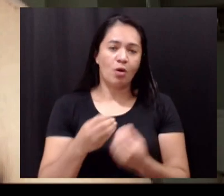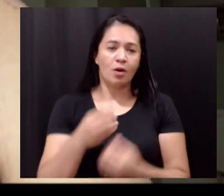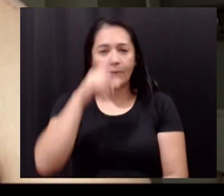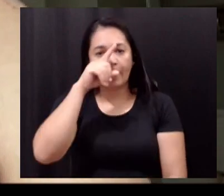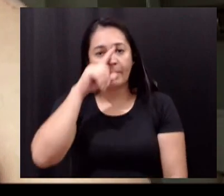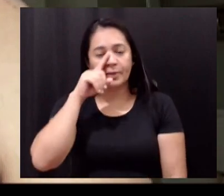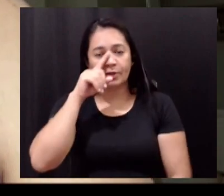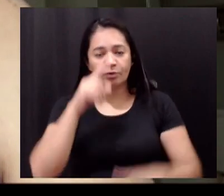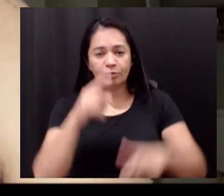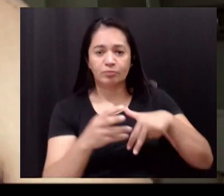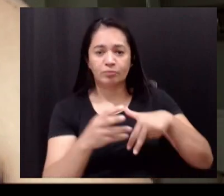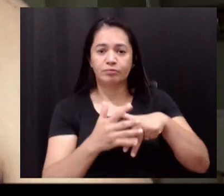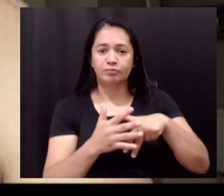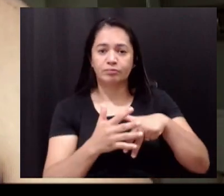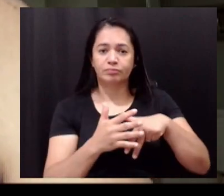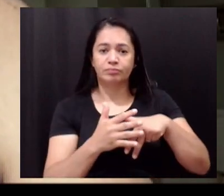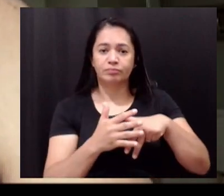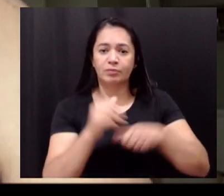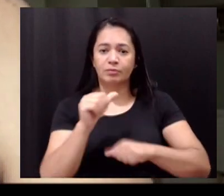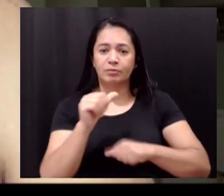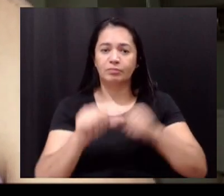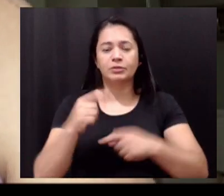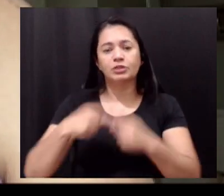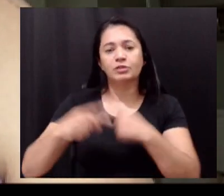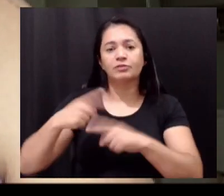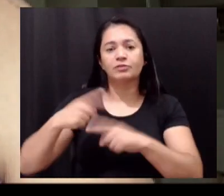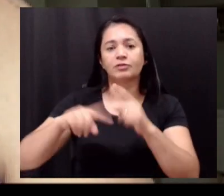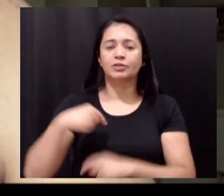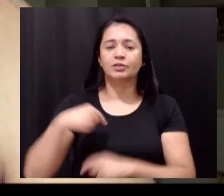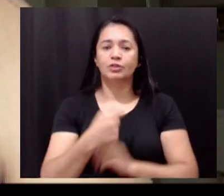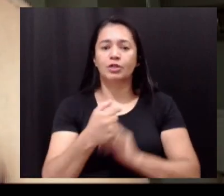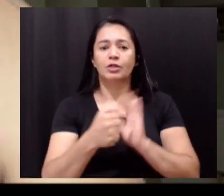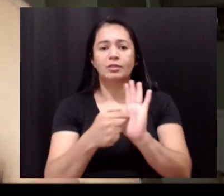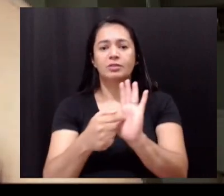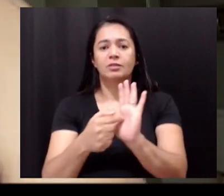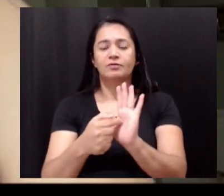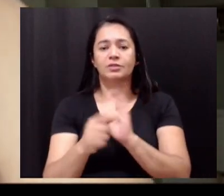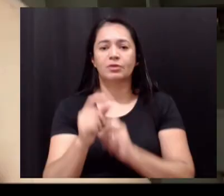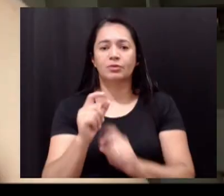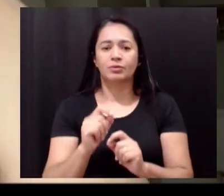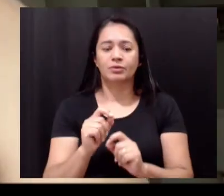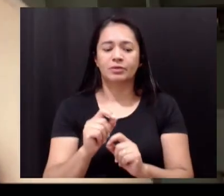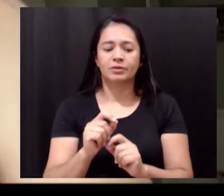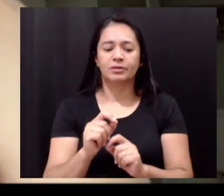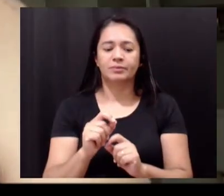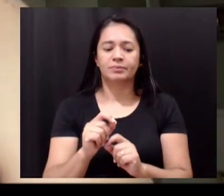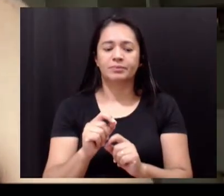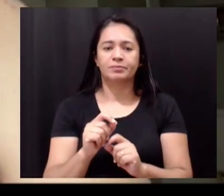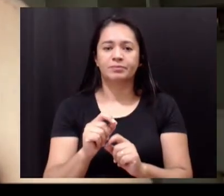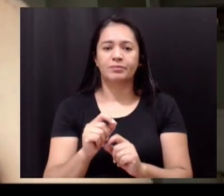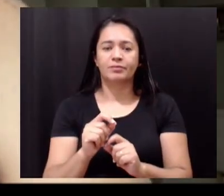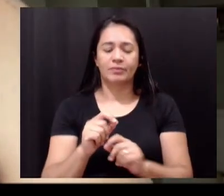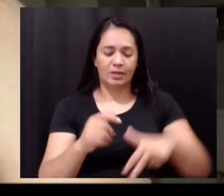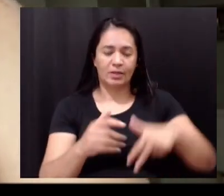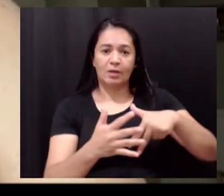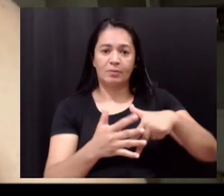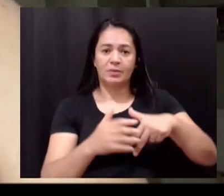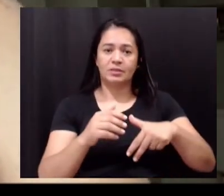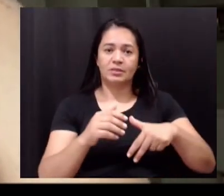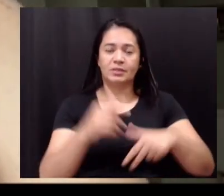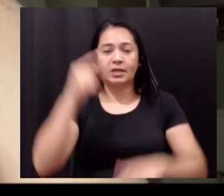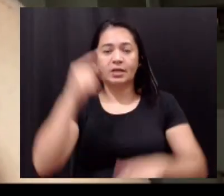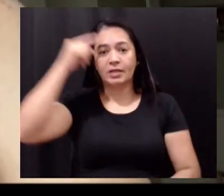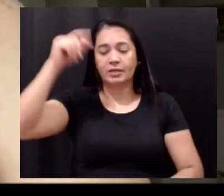dessas alterações, a gente recomenda que as pacientes troquem essas ideias constantemente com